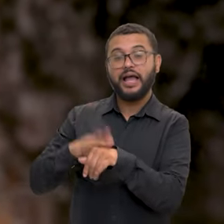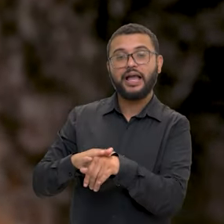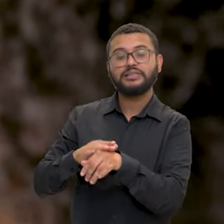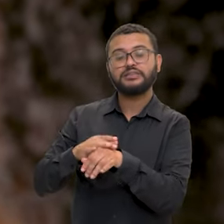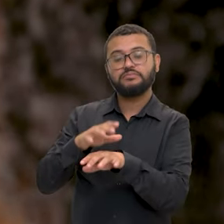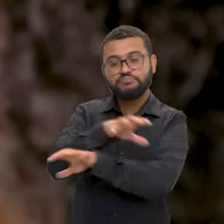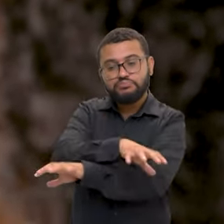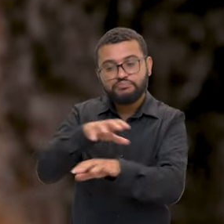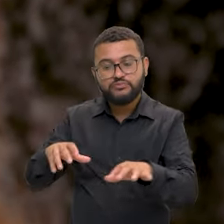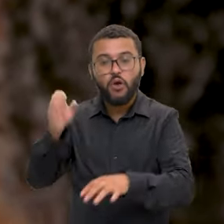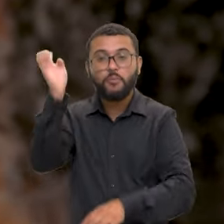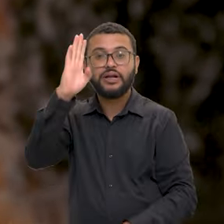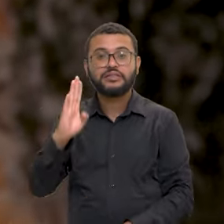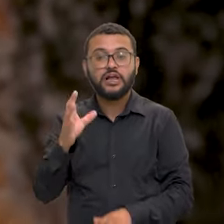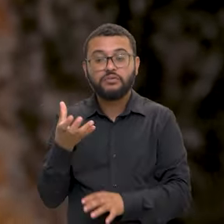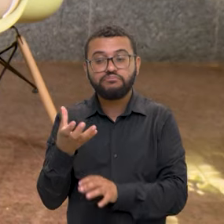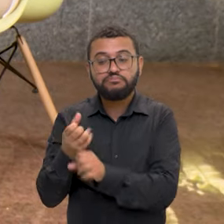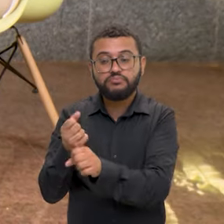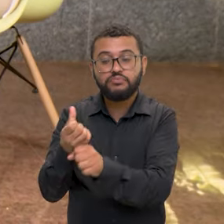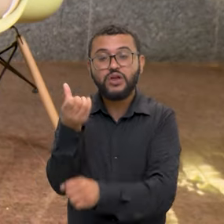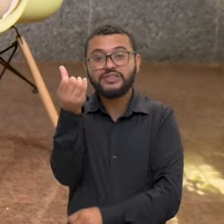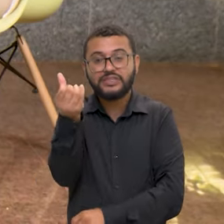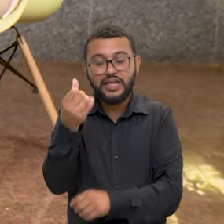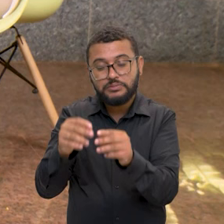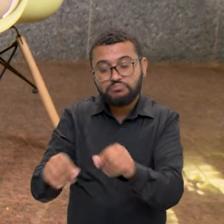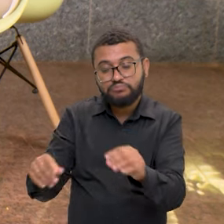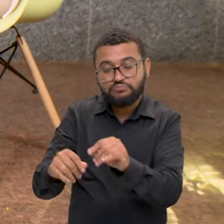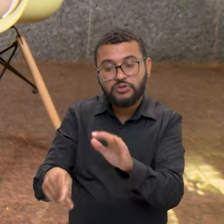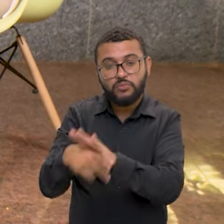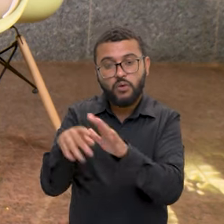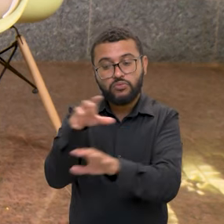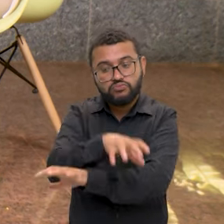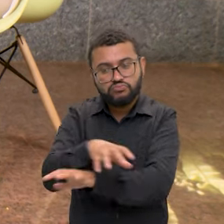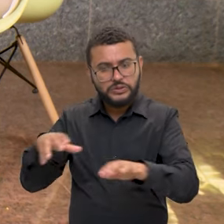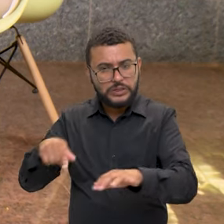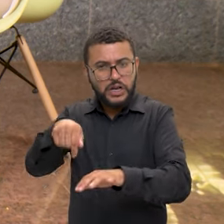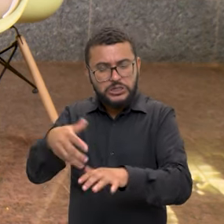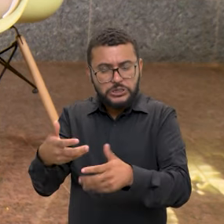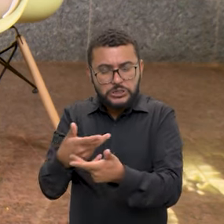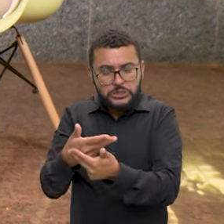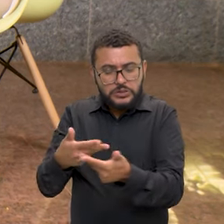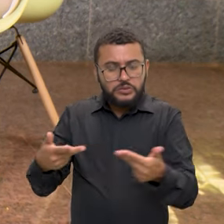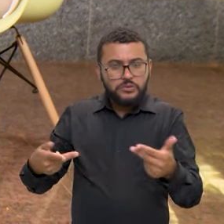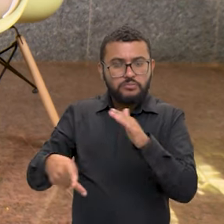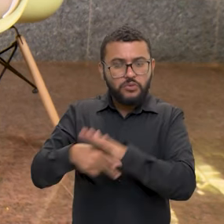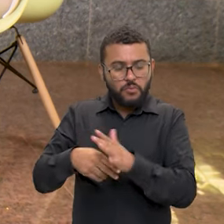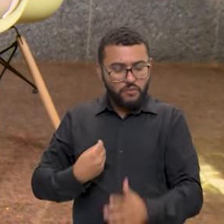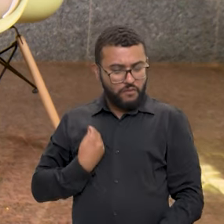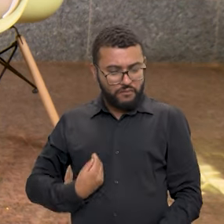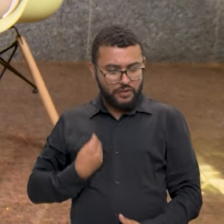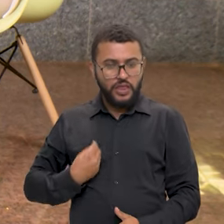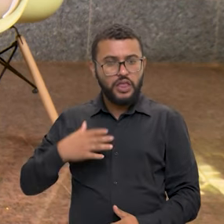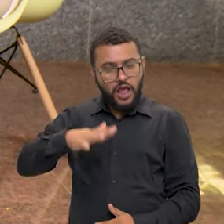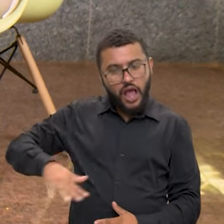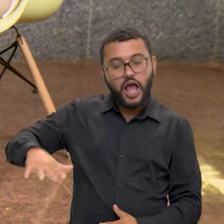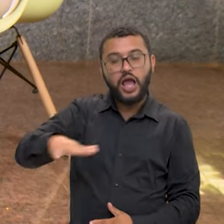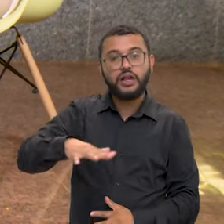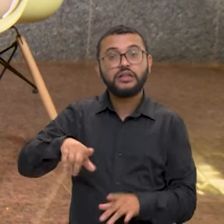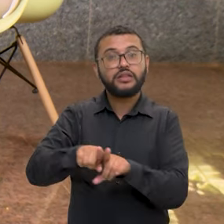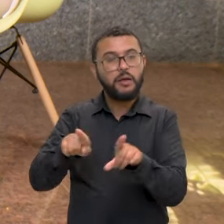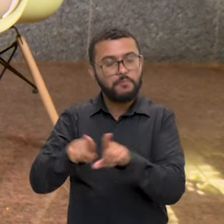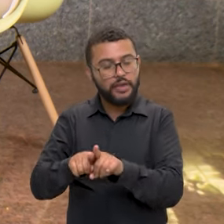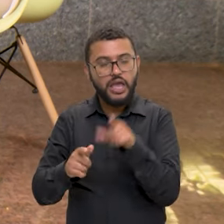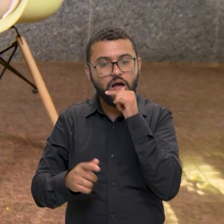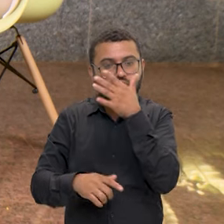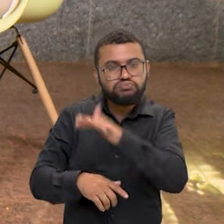além do bioma marinho. E nesse ano, com a mudança de governo, a gente precisava